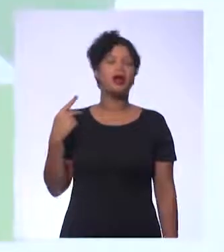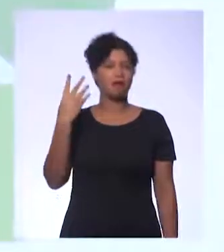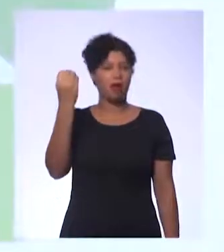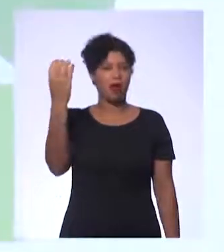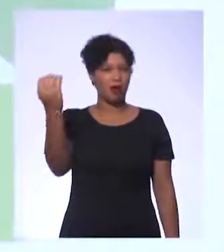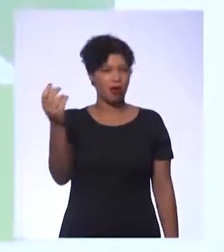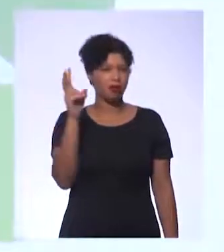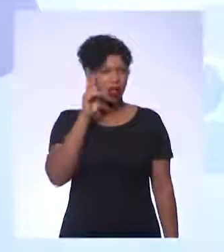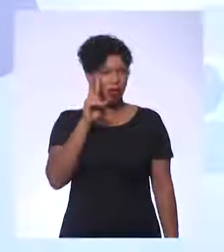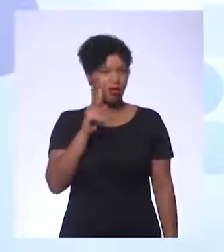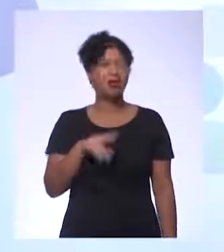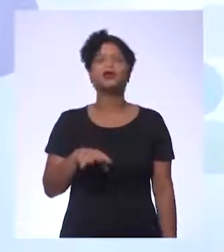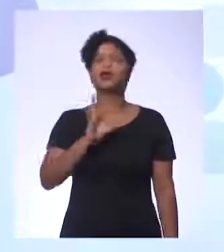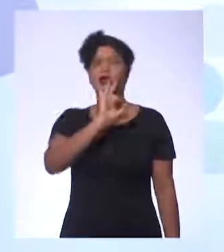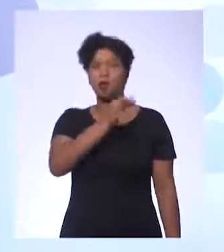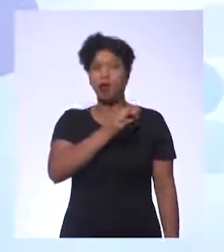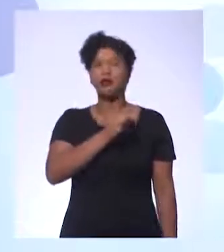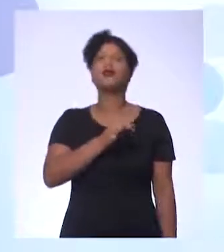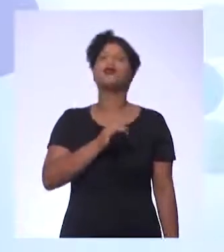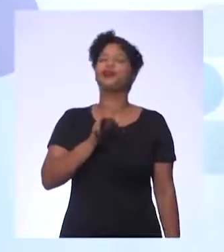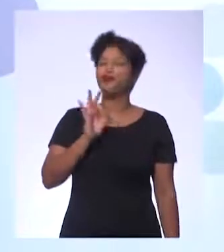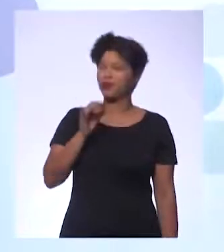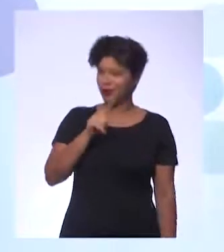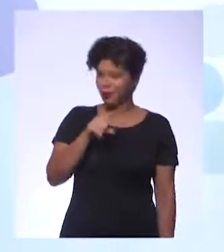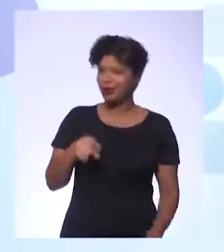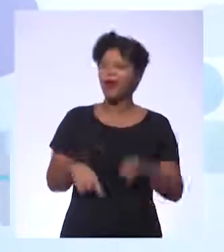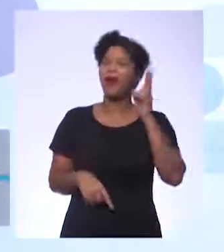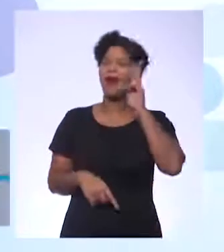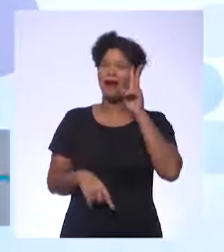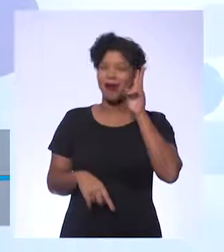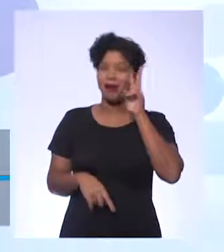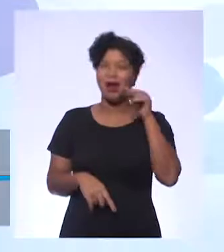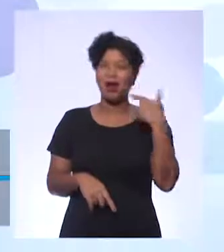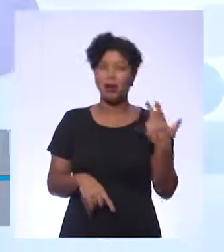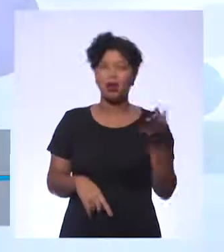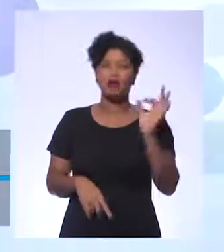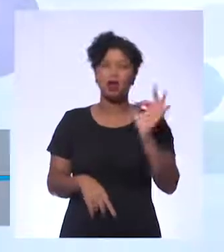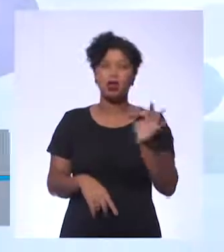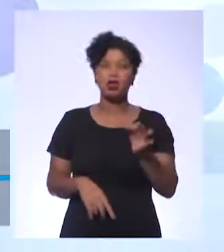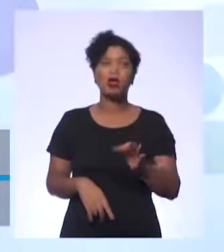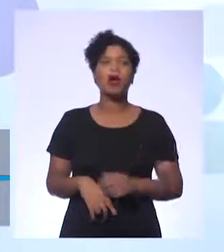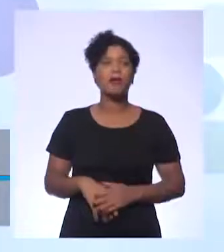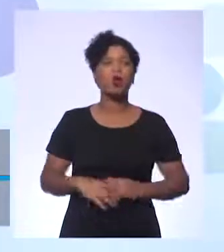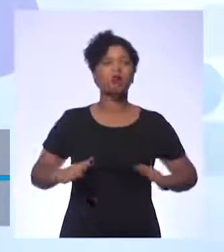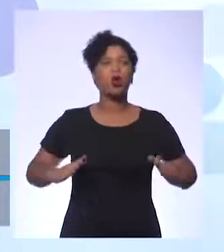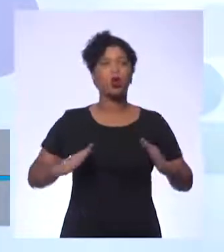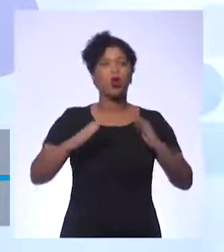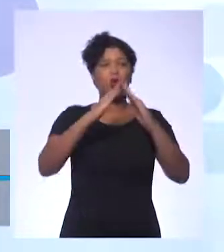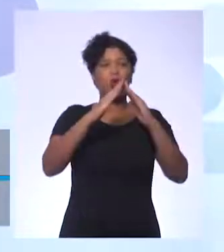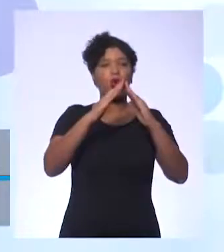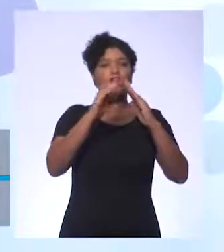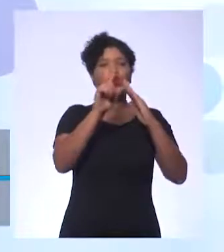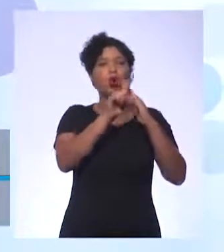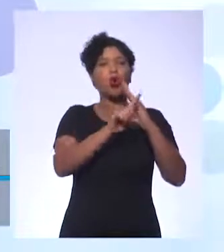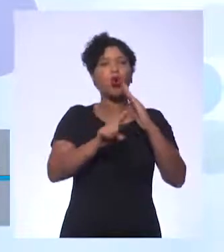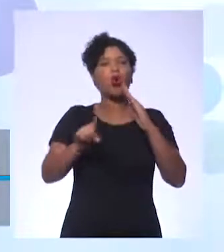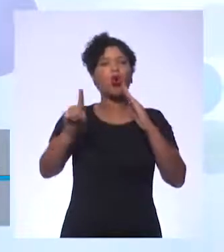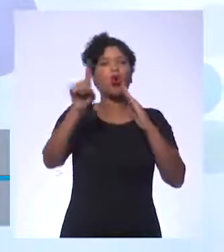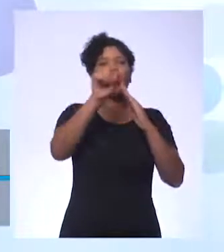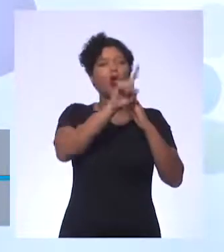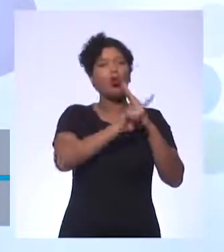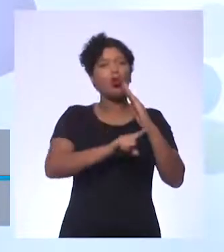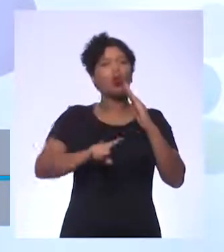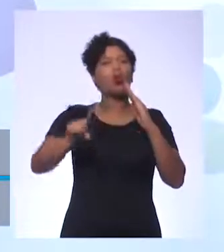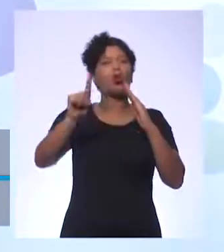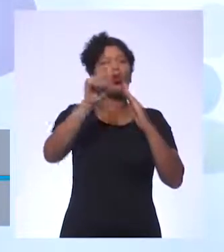Pro? Exatamente, né? Então vocês lembraram que essa parte do moinho de ventos, ele tem aquela ideia da história de Dom